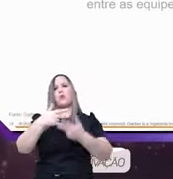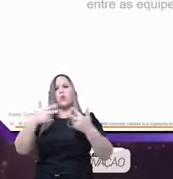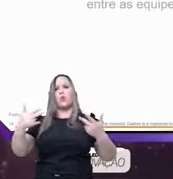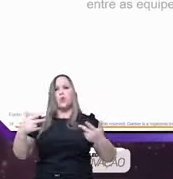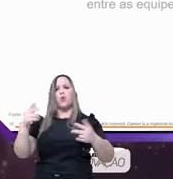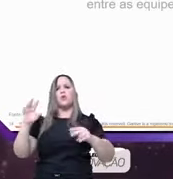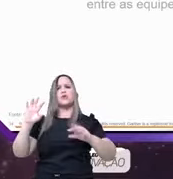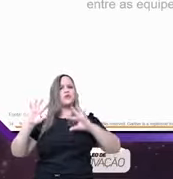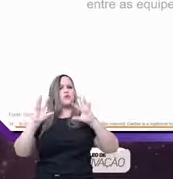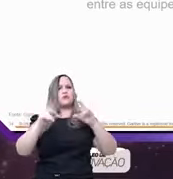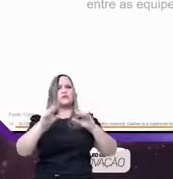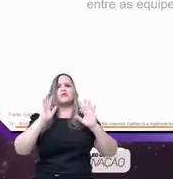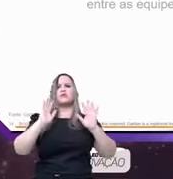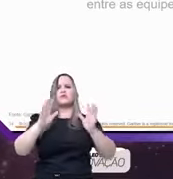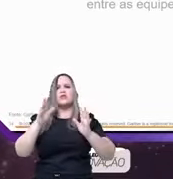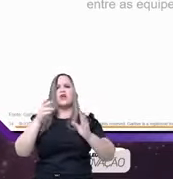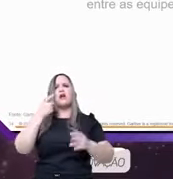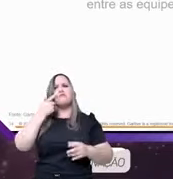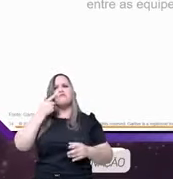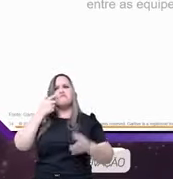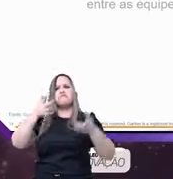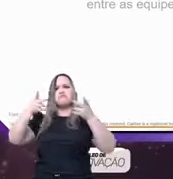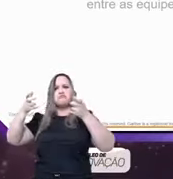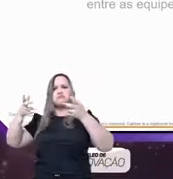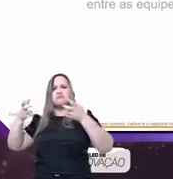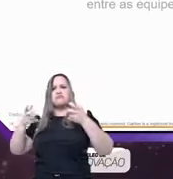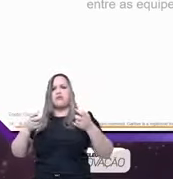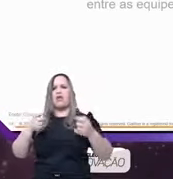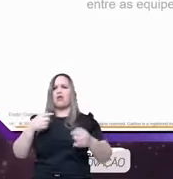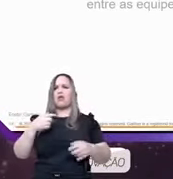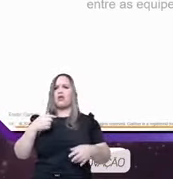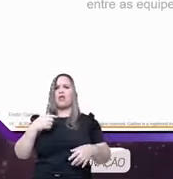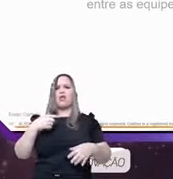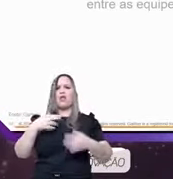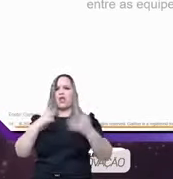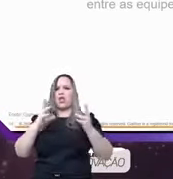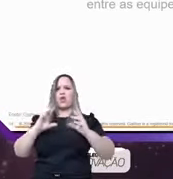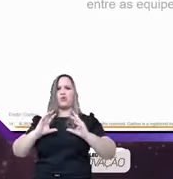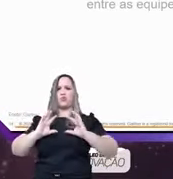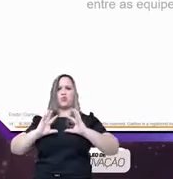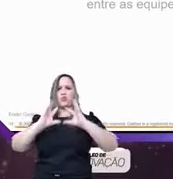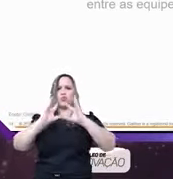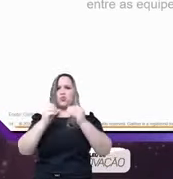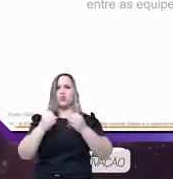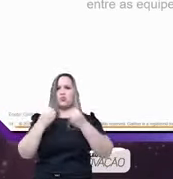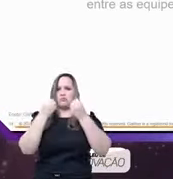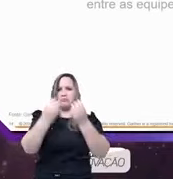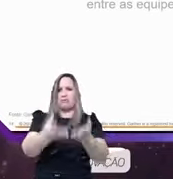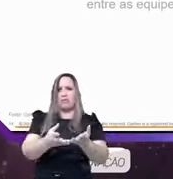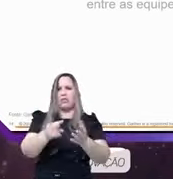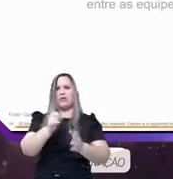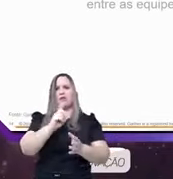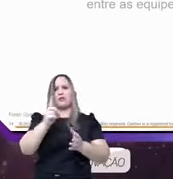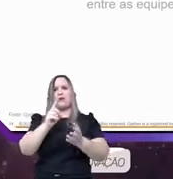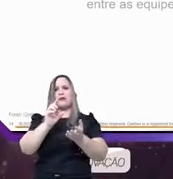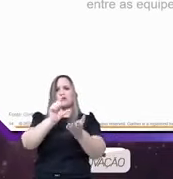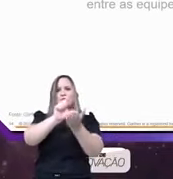falar, que é o produto incremental, é eu não vou entregar todo o produto, mas eu vou entregar pedaços desse produto que façam